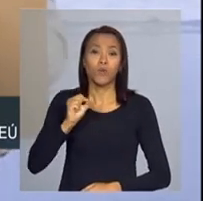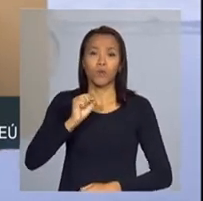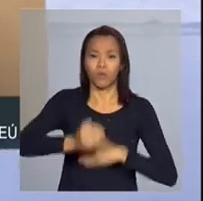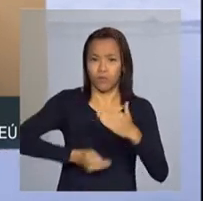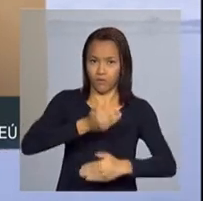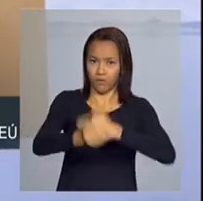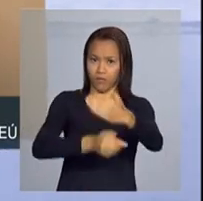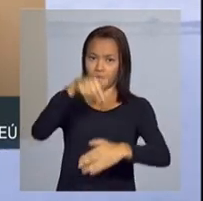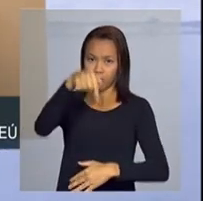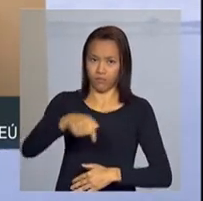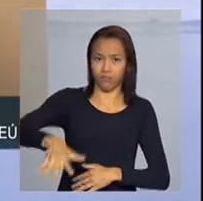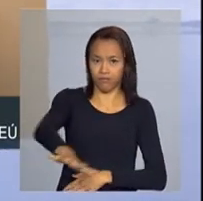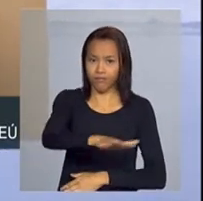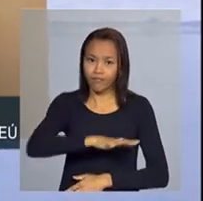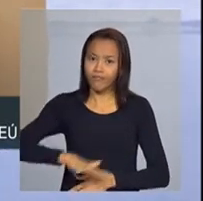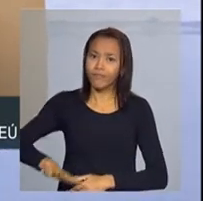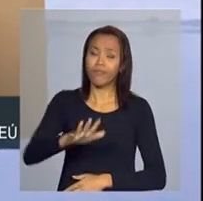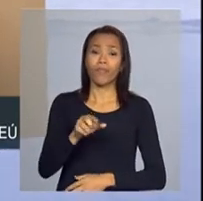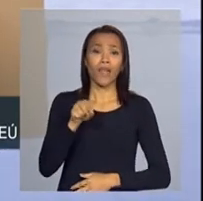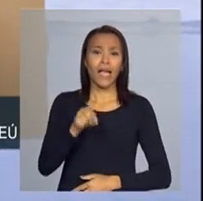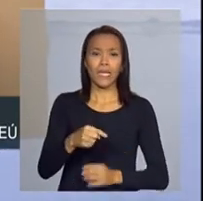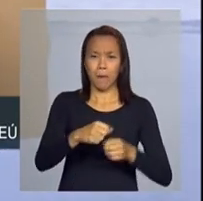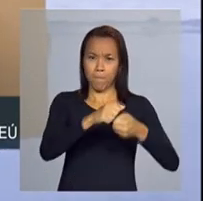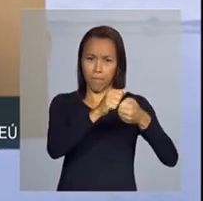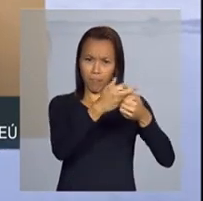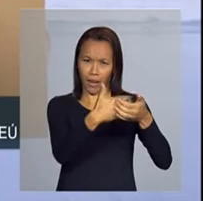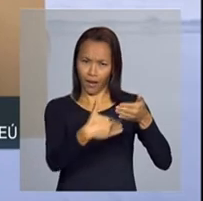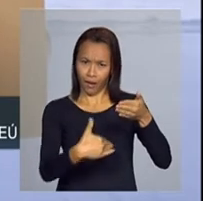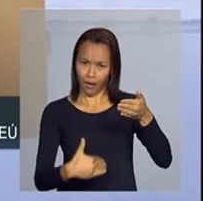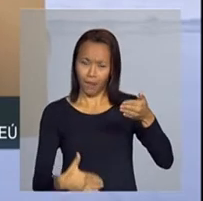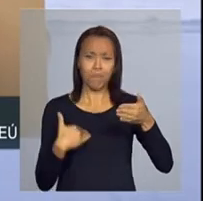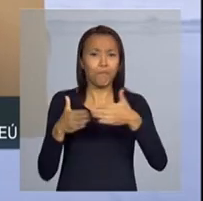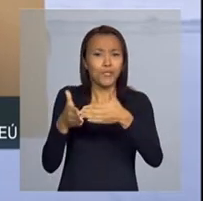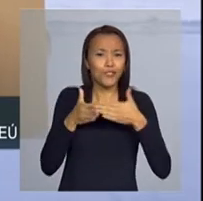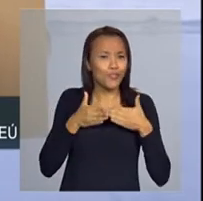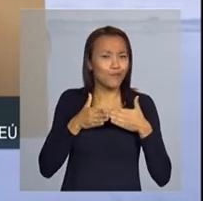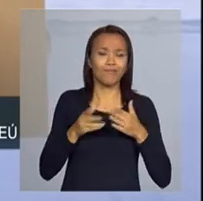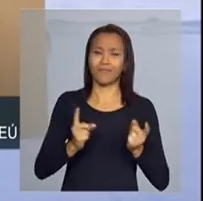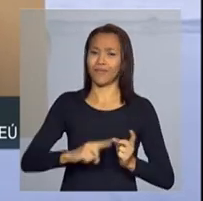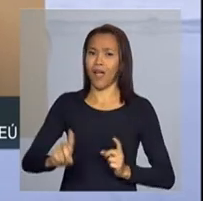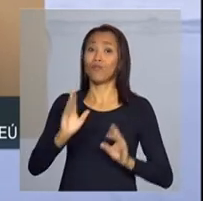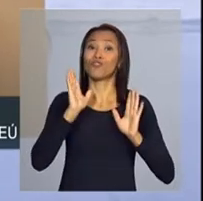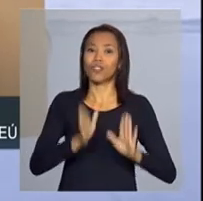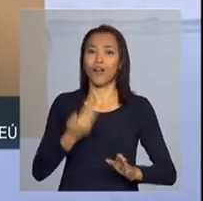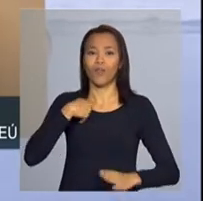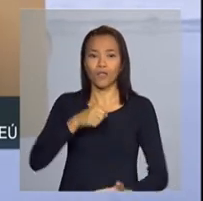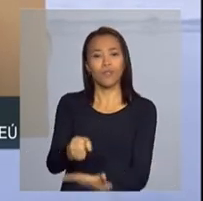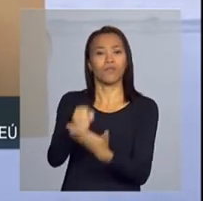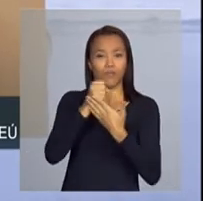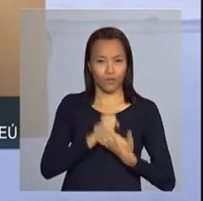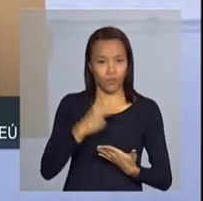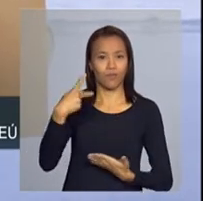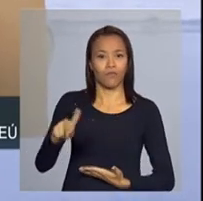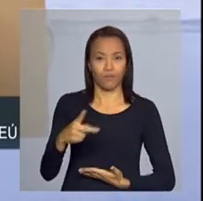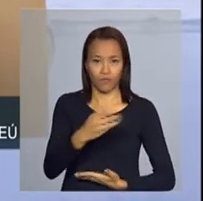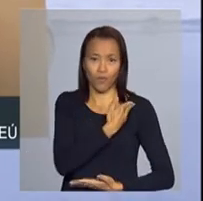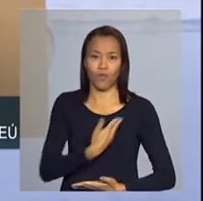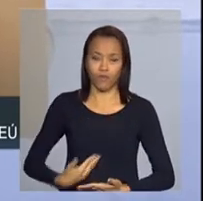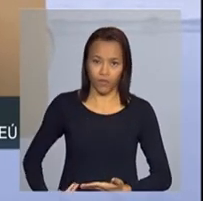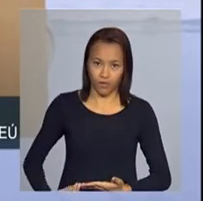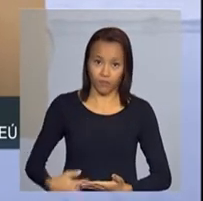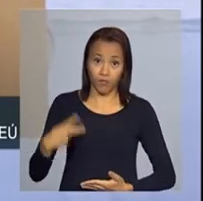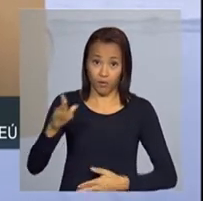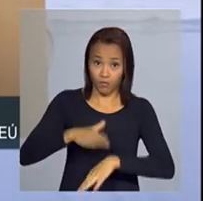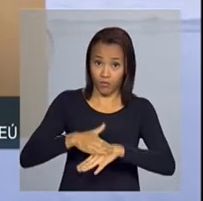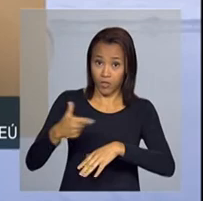vou aqui listar pedidos para o seu governo, até porque já estamos sendo assistidos por suas ações. Apenas